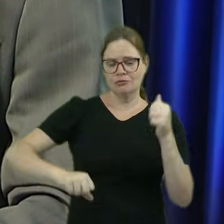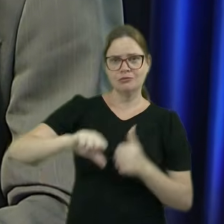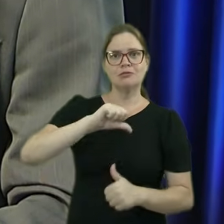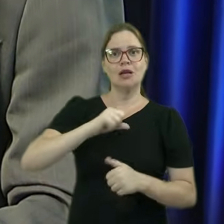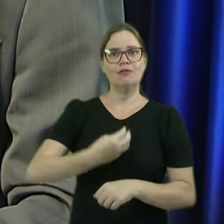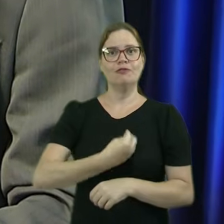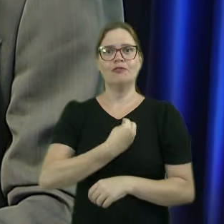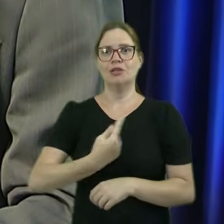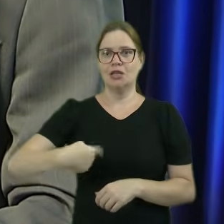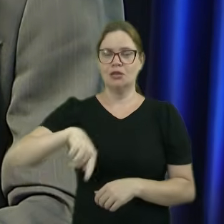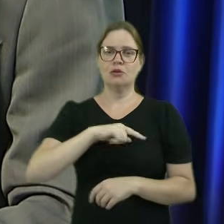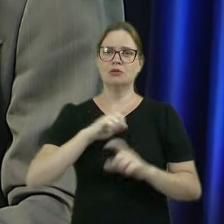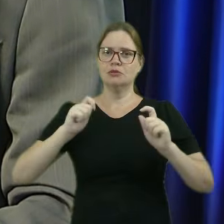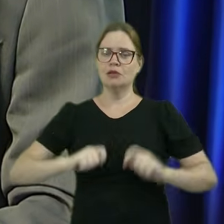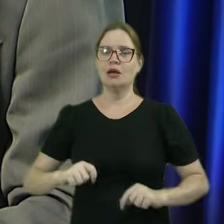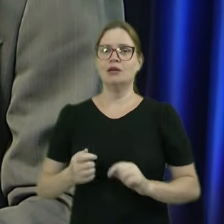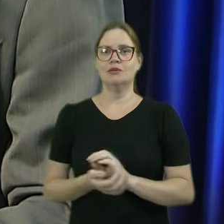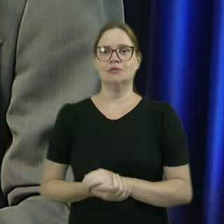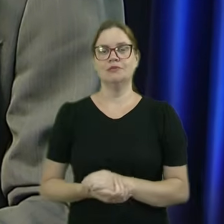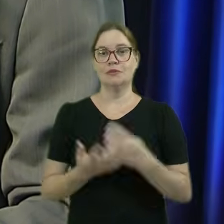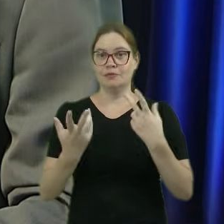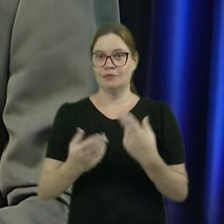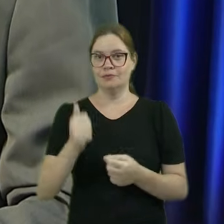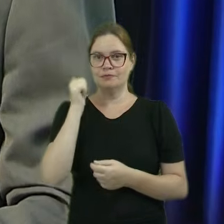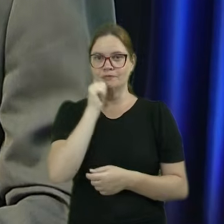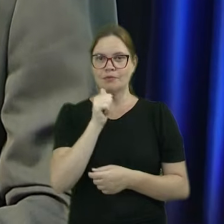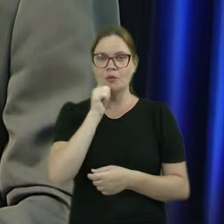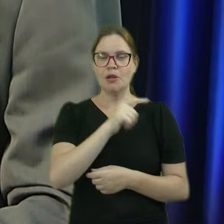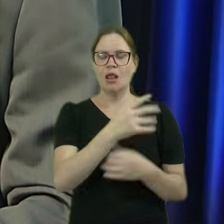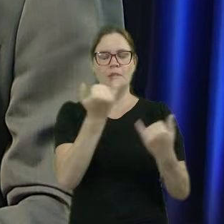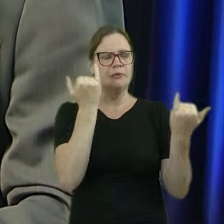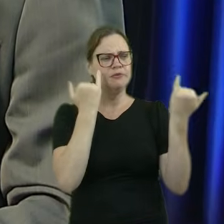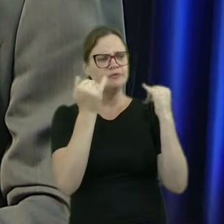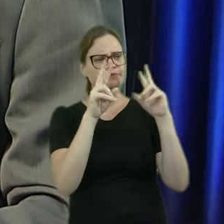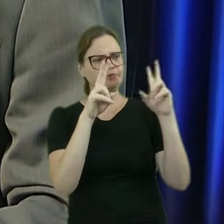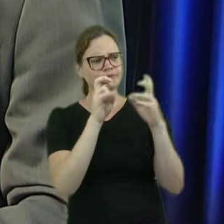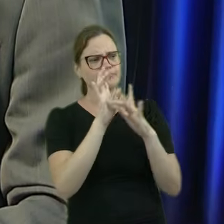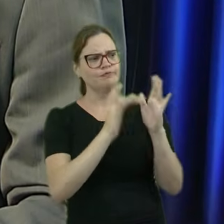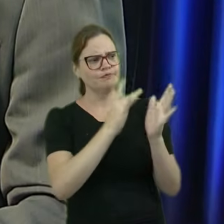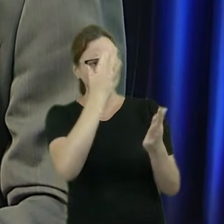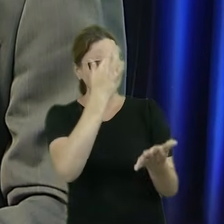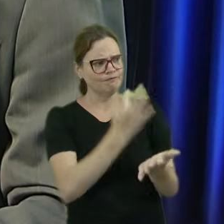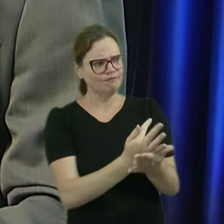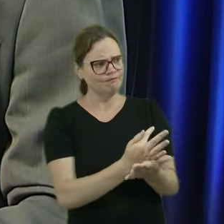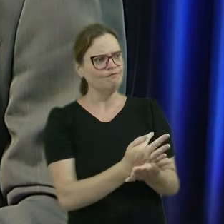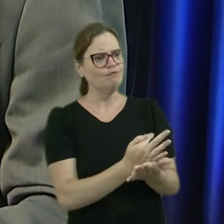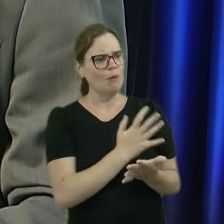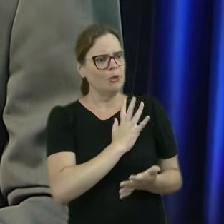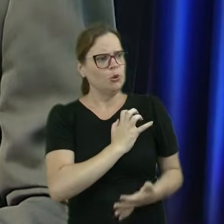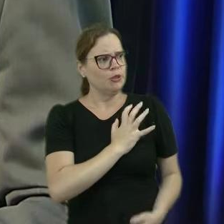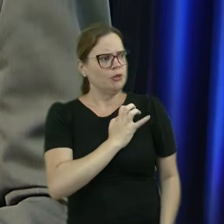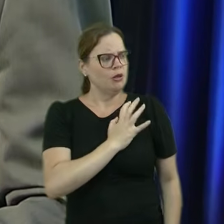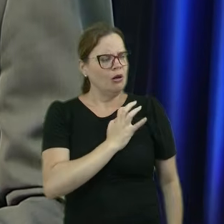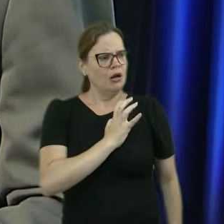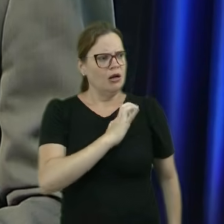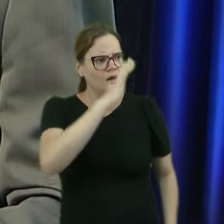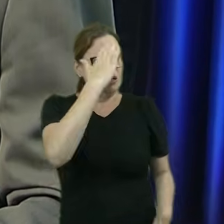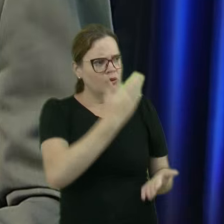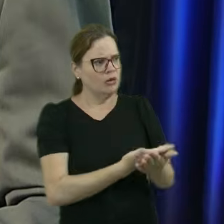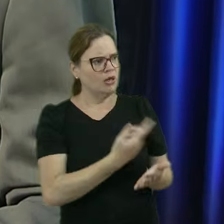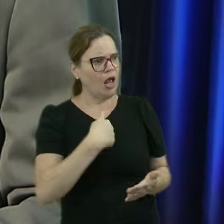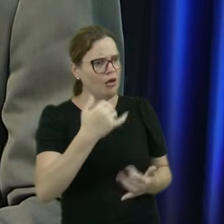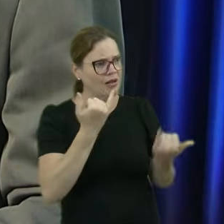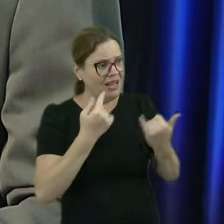E isso que aquela mulher colheu. Ela ouviu falar de Jesus, ela creu, tocou nas suas vestes